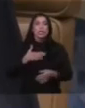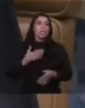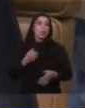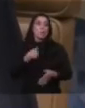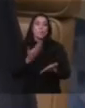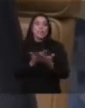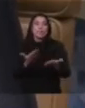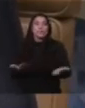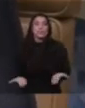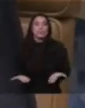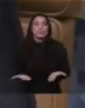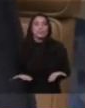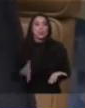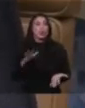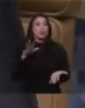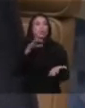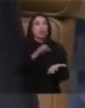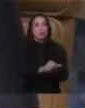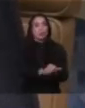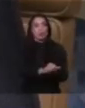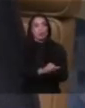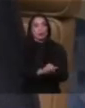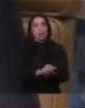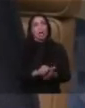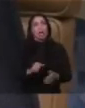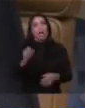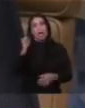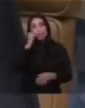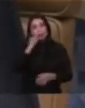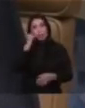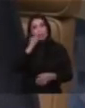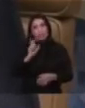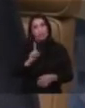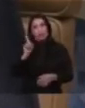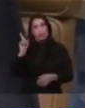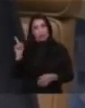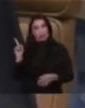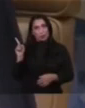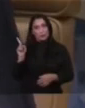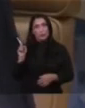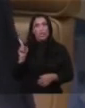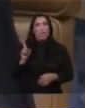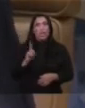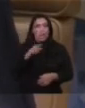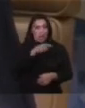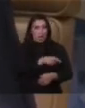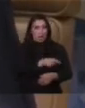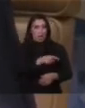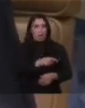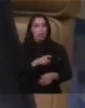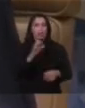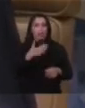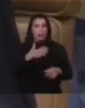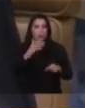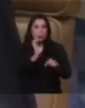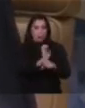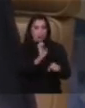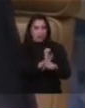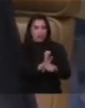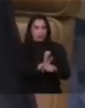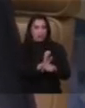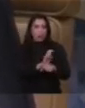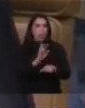eleições. E me disse ele, eleição em Roraima não se ganha, se toma, me disse